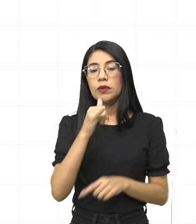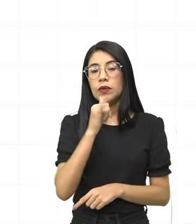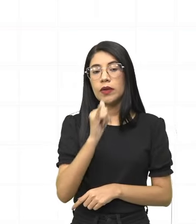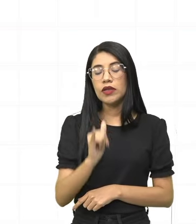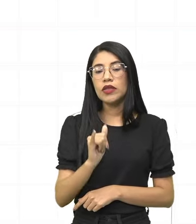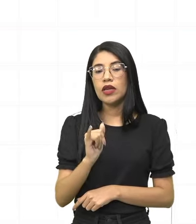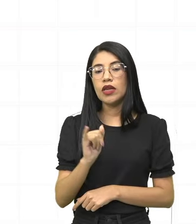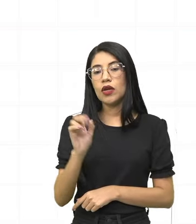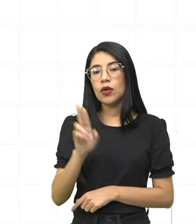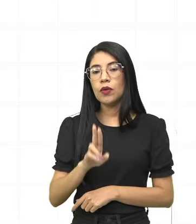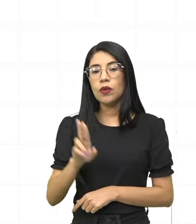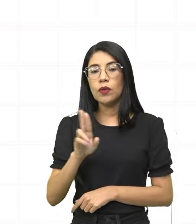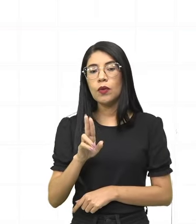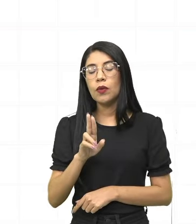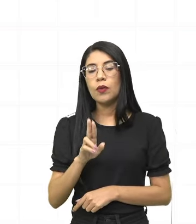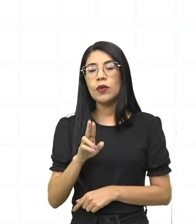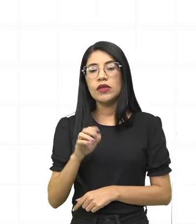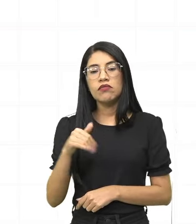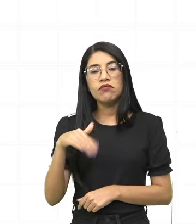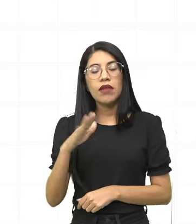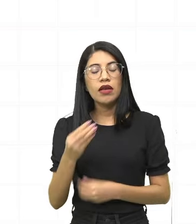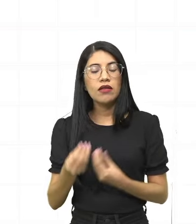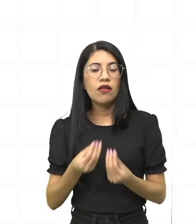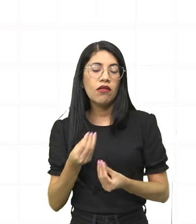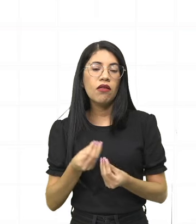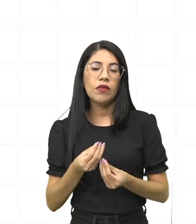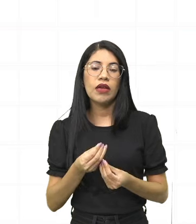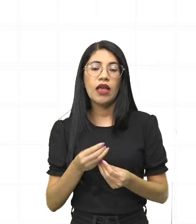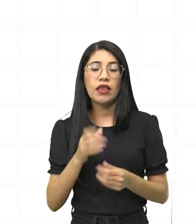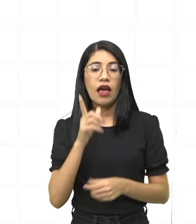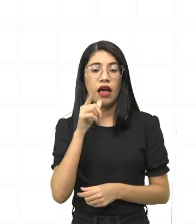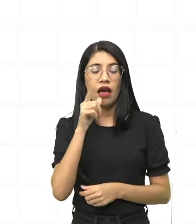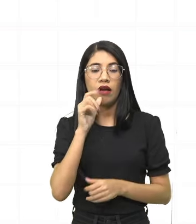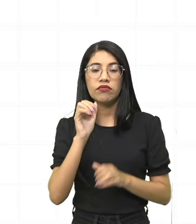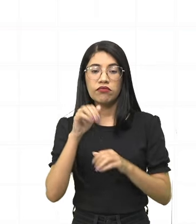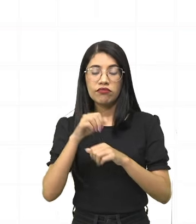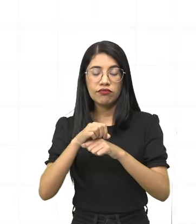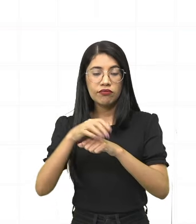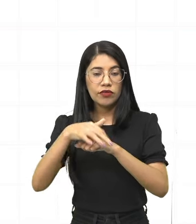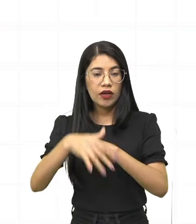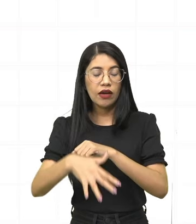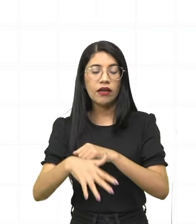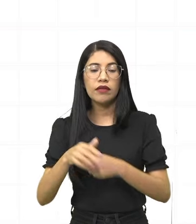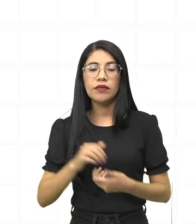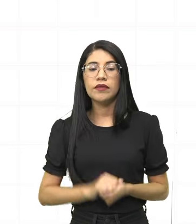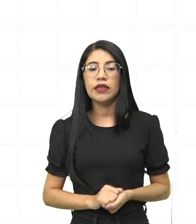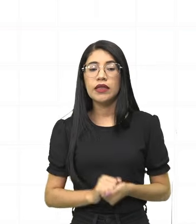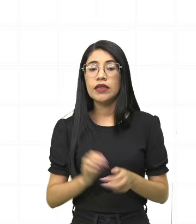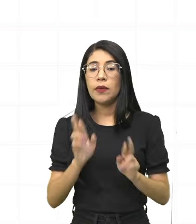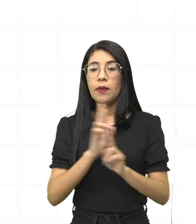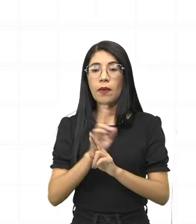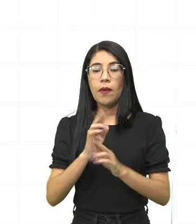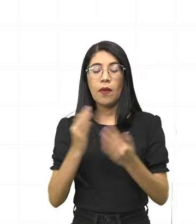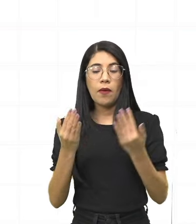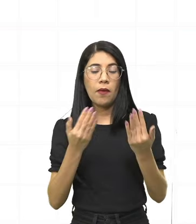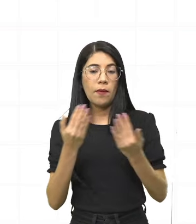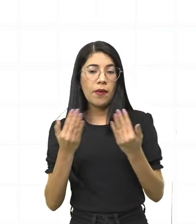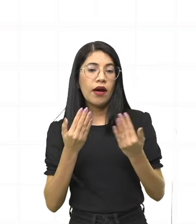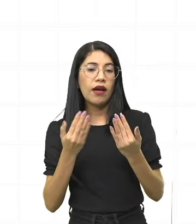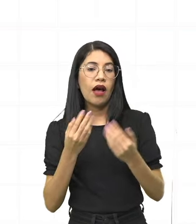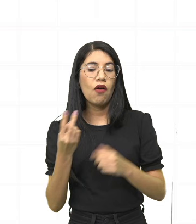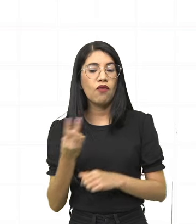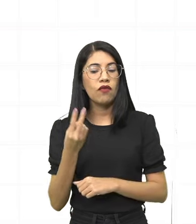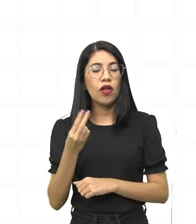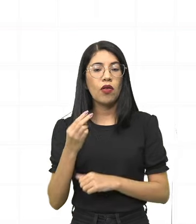que a gente inclusive mais utiliza, Oriundo ali da energia hidrelétrica. Então, a gente tem com relação a esse custo, se você for